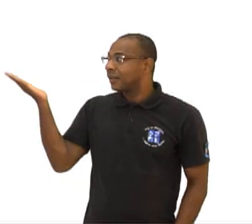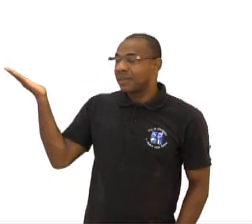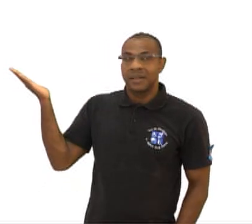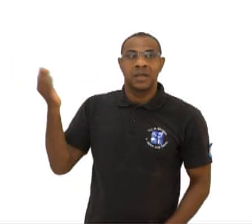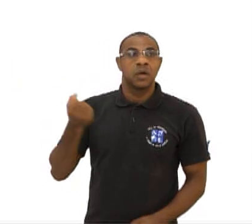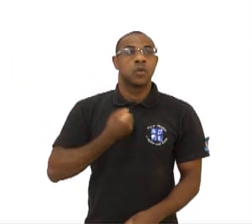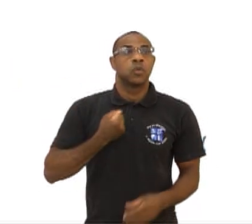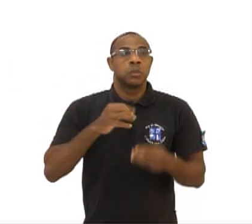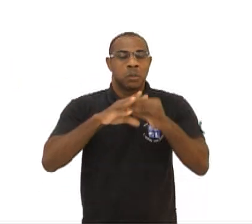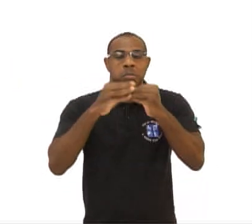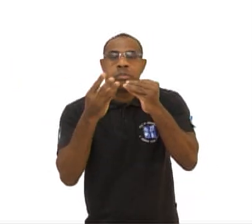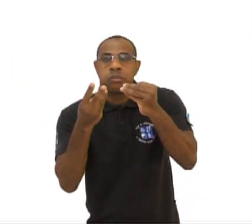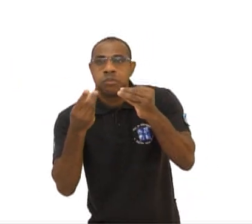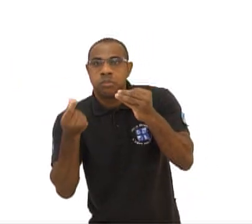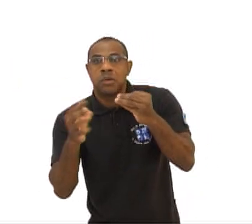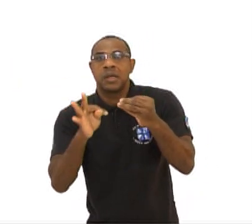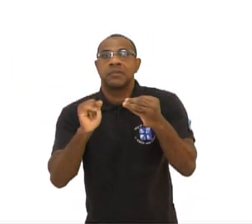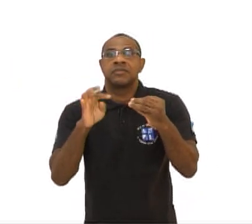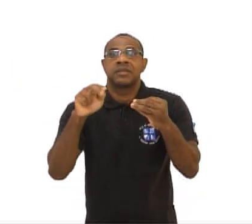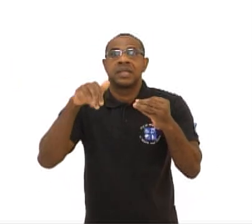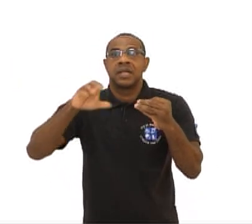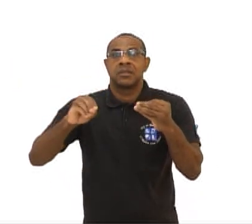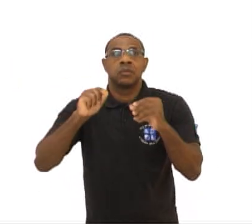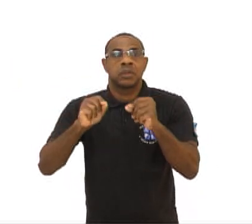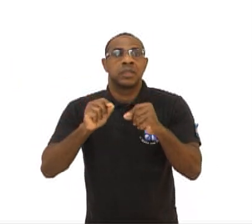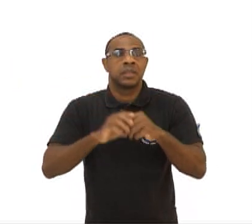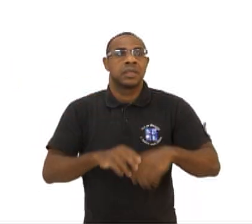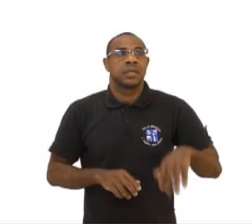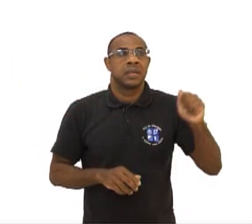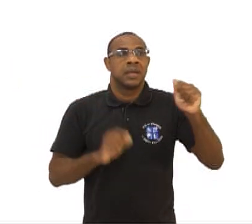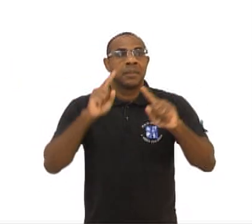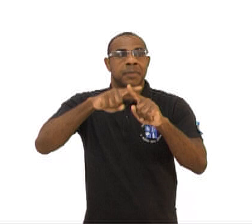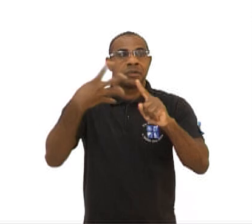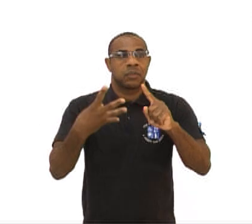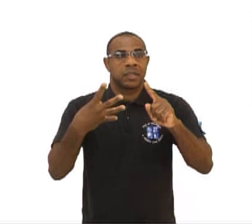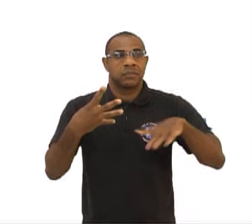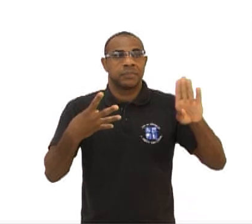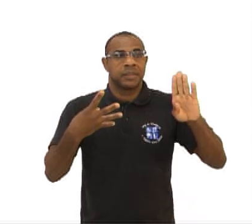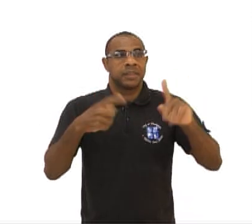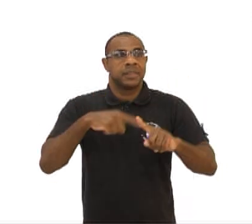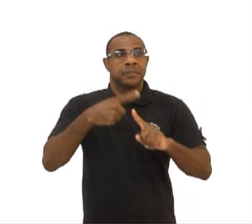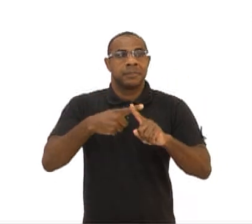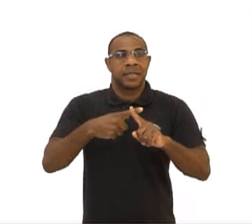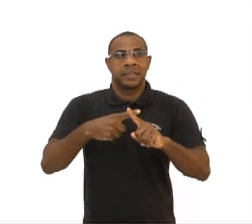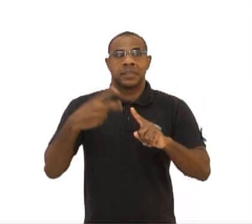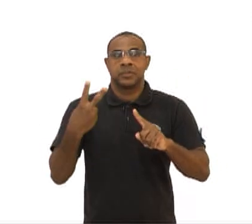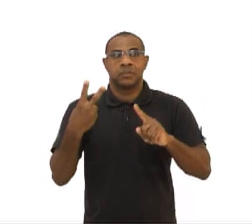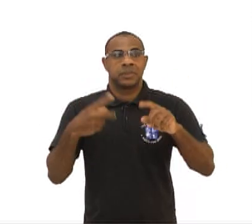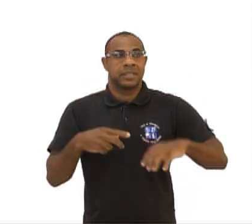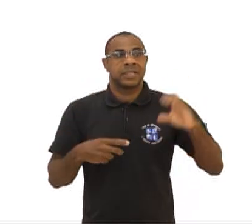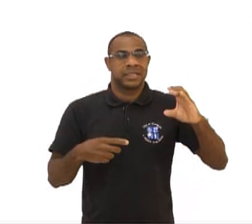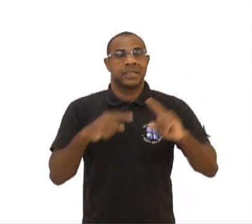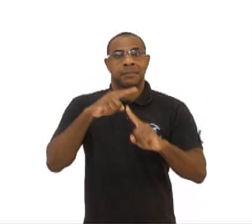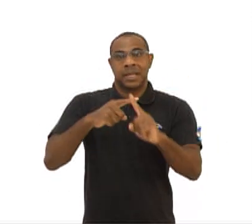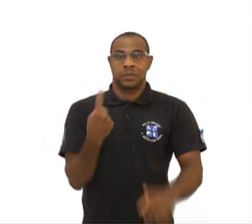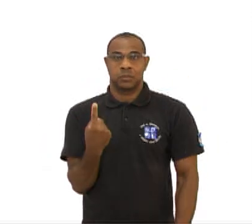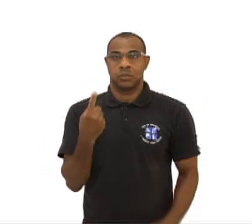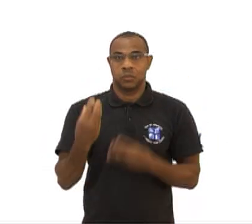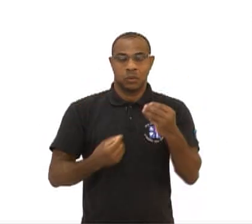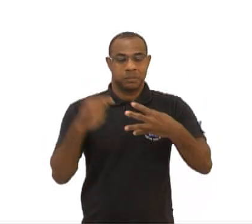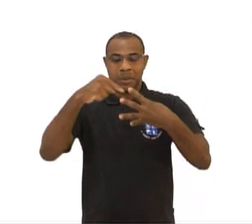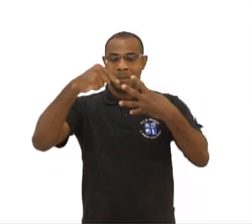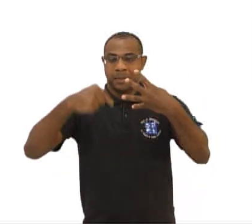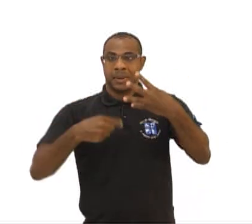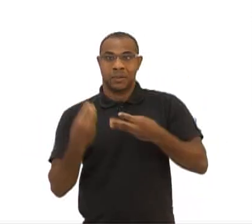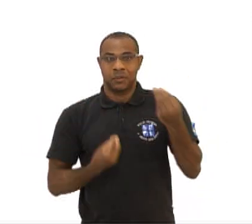de oxidação do titânio é letra A mais 4, letra B mais 2, letra C mais 1. Vai lá que é com vocês. Quero ver com vocês